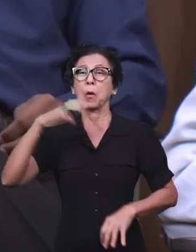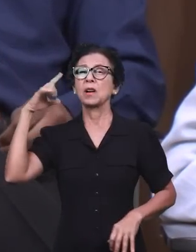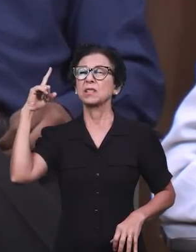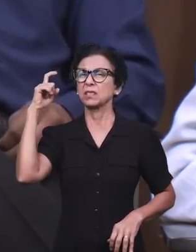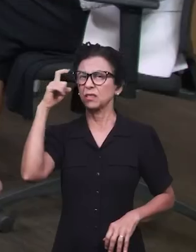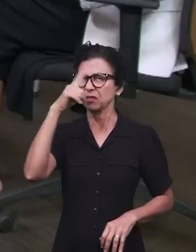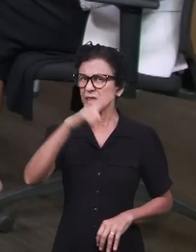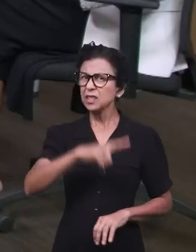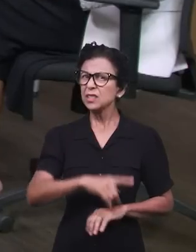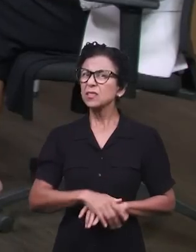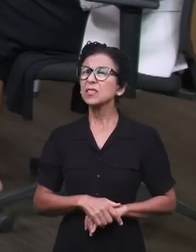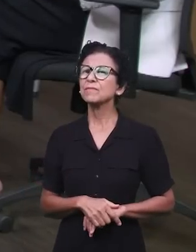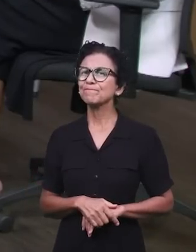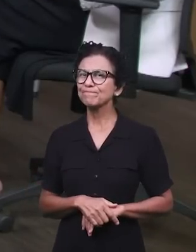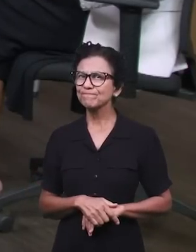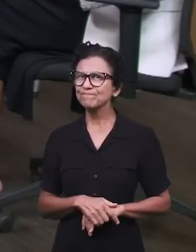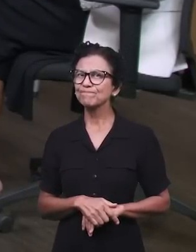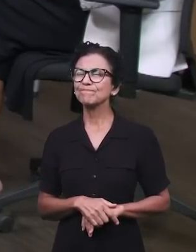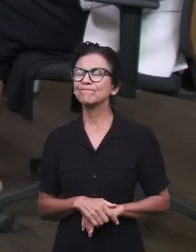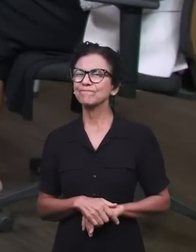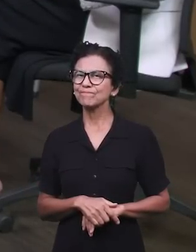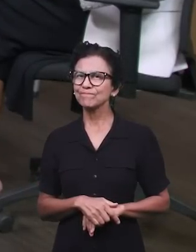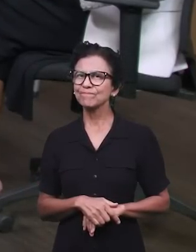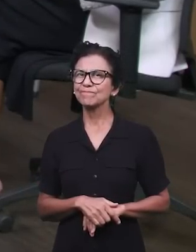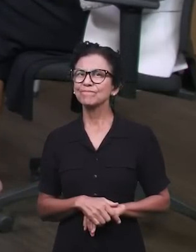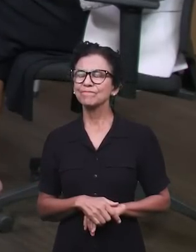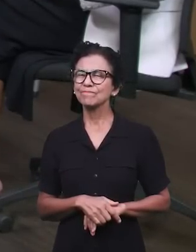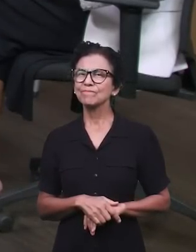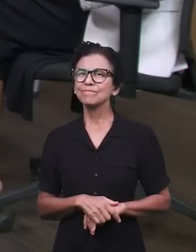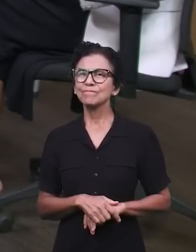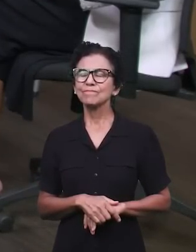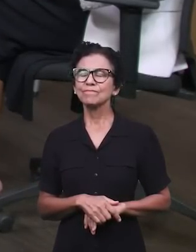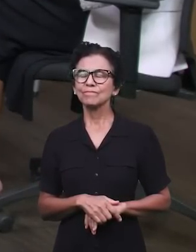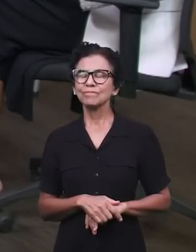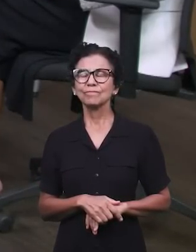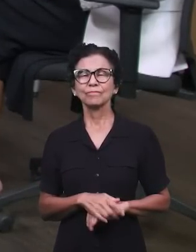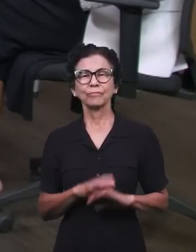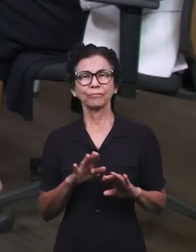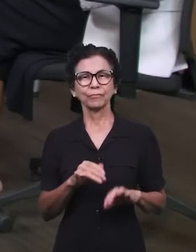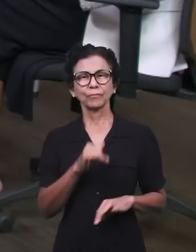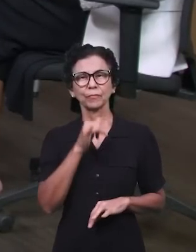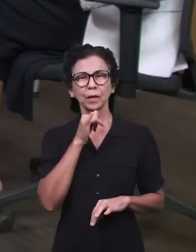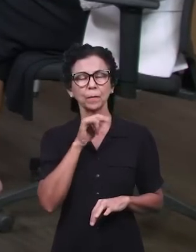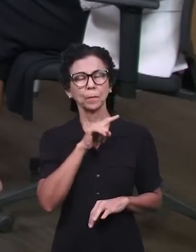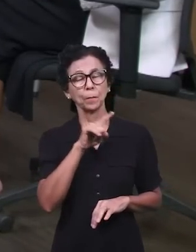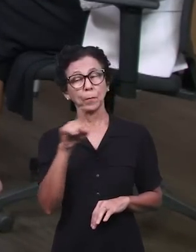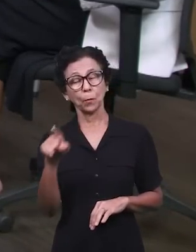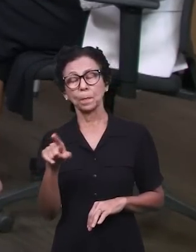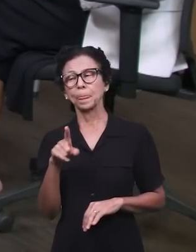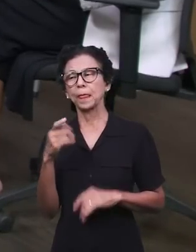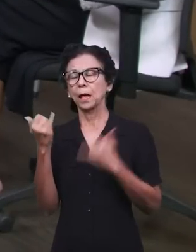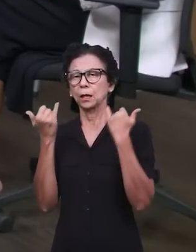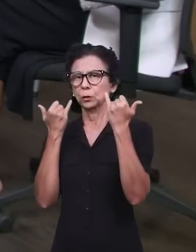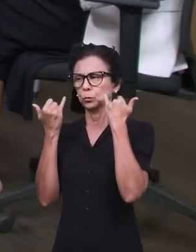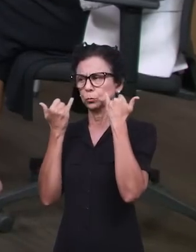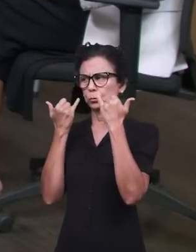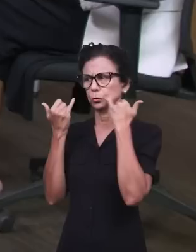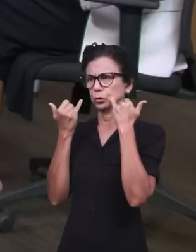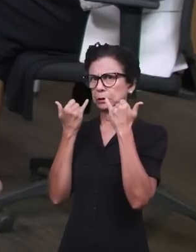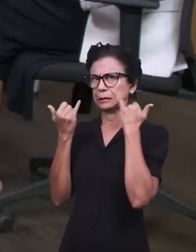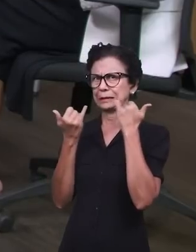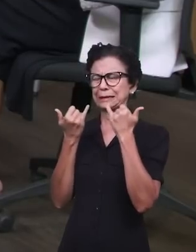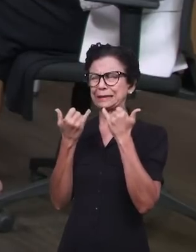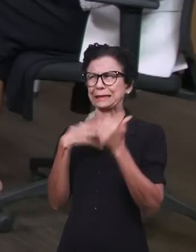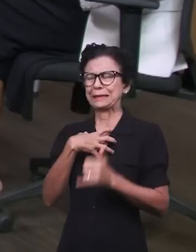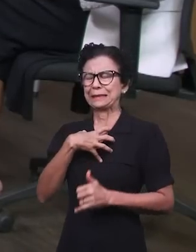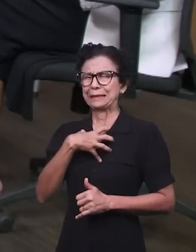desastres? Bem, vamos lá. Uma coisa é você ouvir a notícia. E as notícias que a gente ouve, às vezes, nos afetam